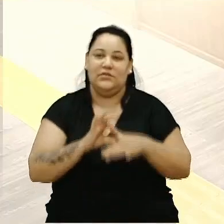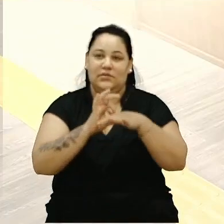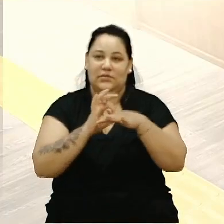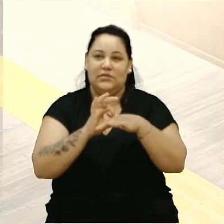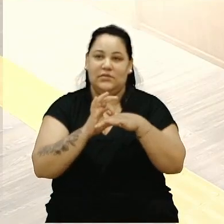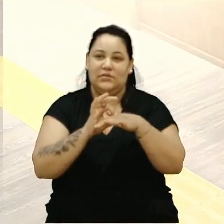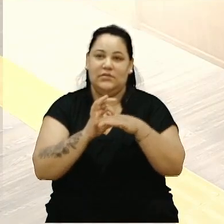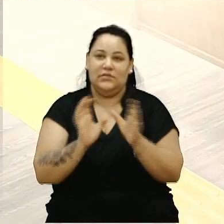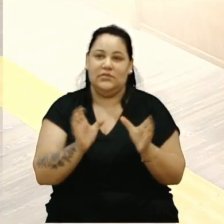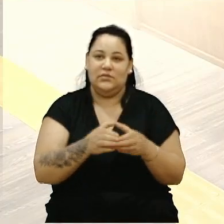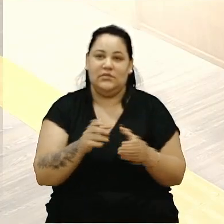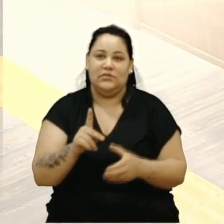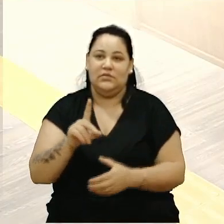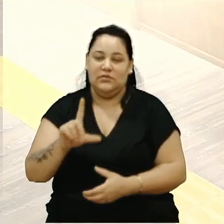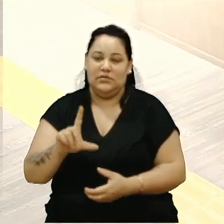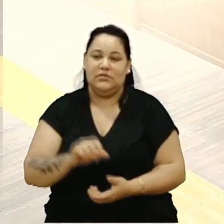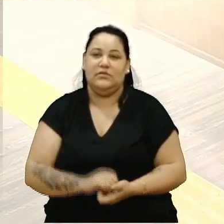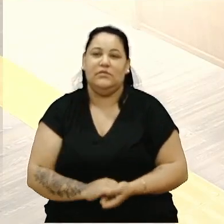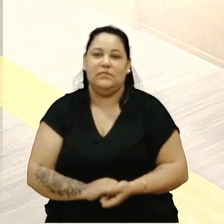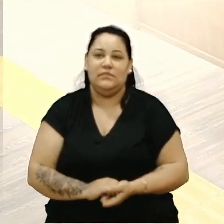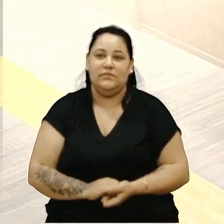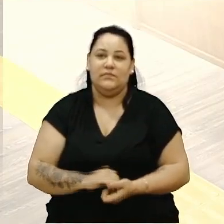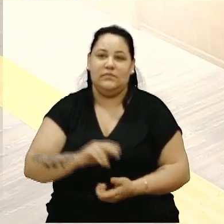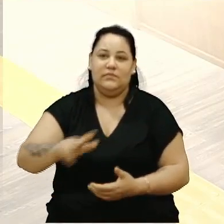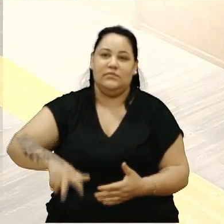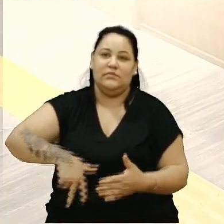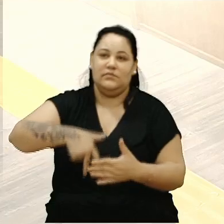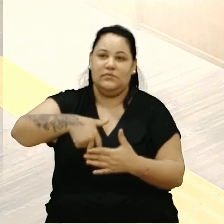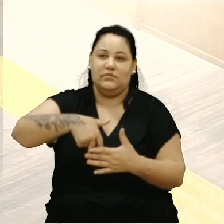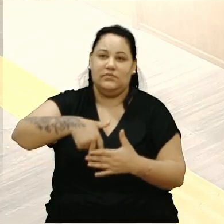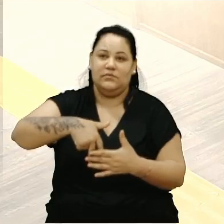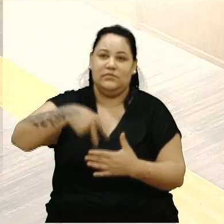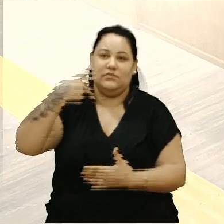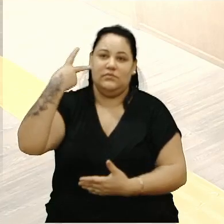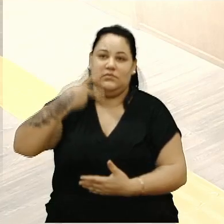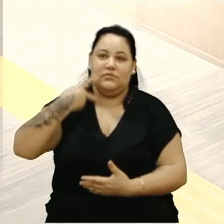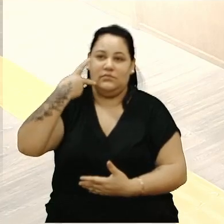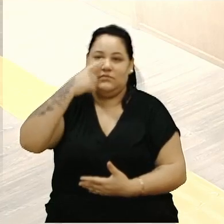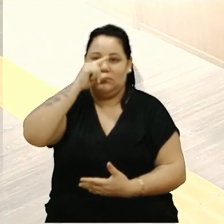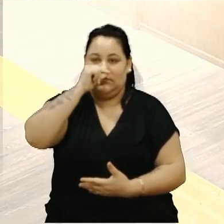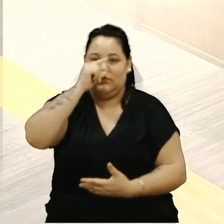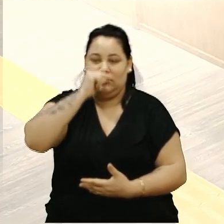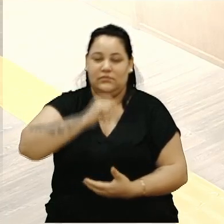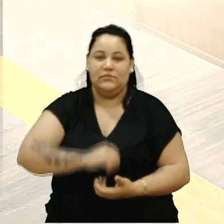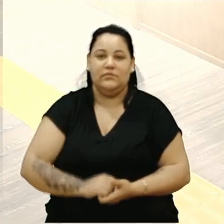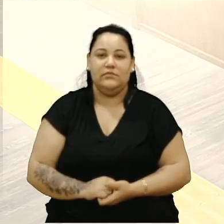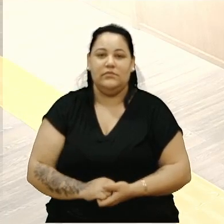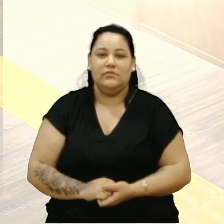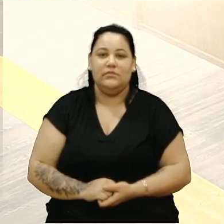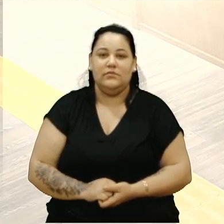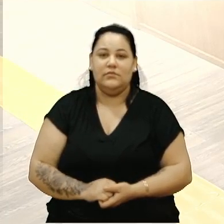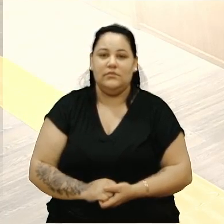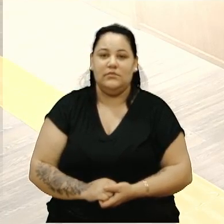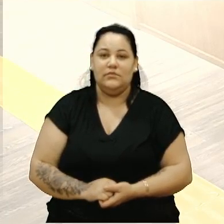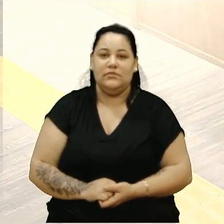da bancada do PL. Na tribuna, vereador Sandro Fantinel.